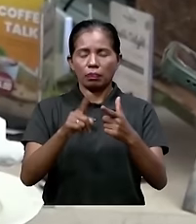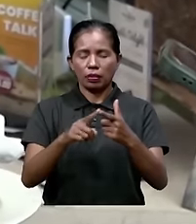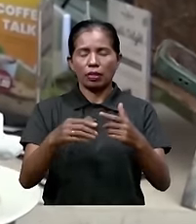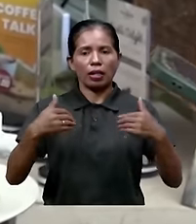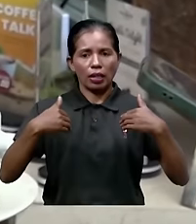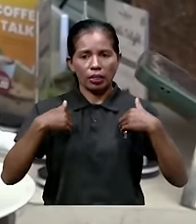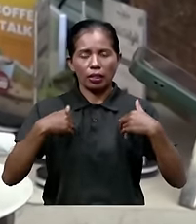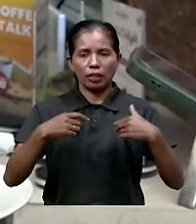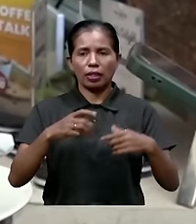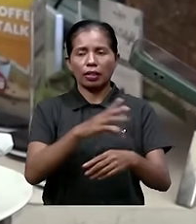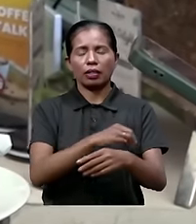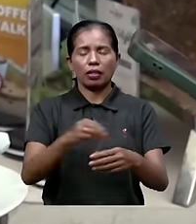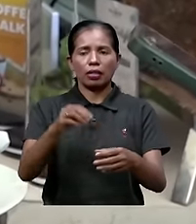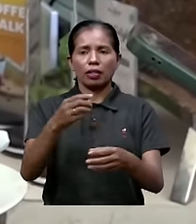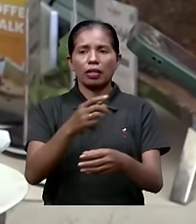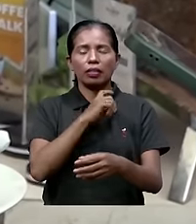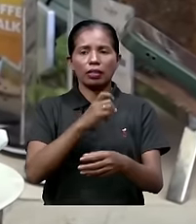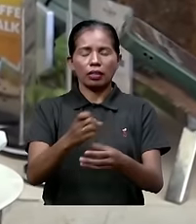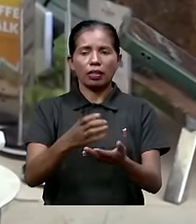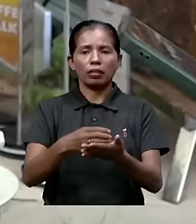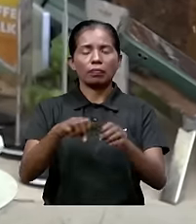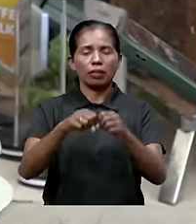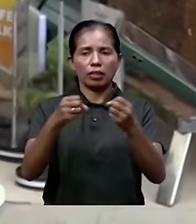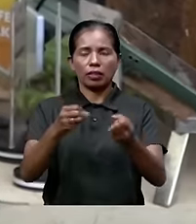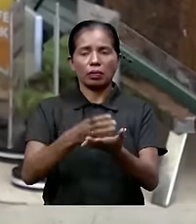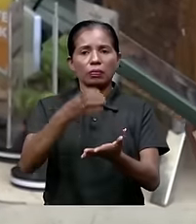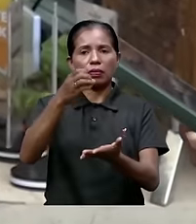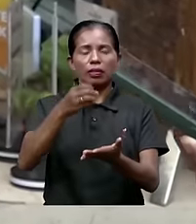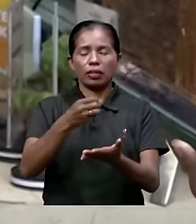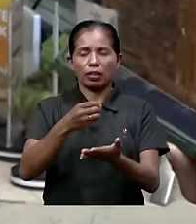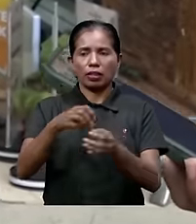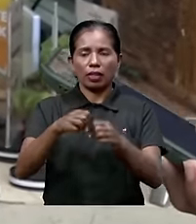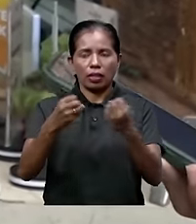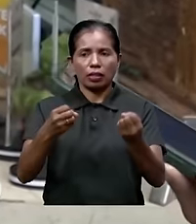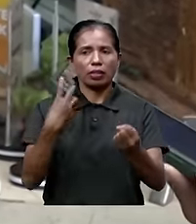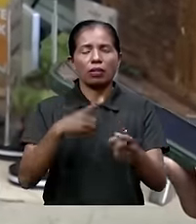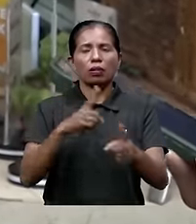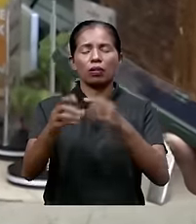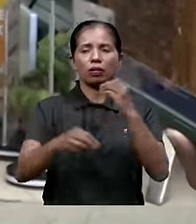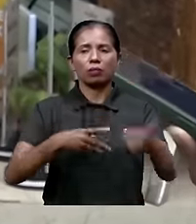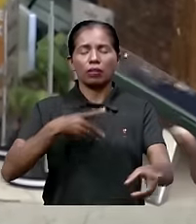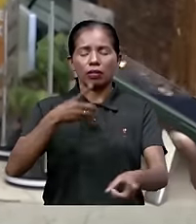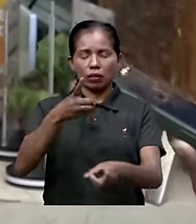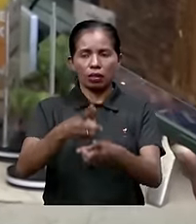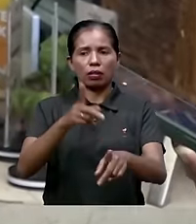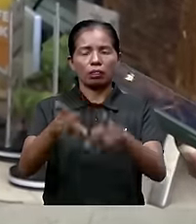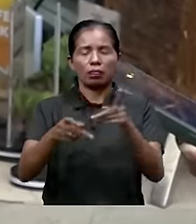halarang. Agora, ita cara katete katak, ita kulia kona ba direito consumidores, wan